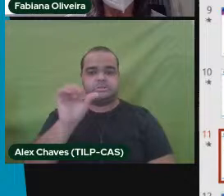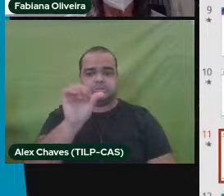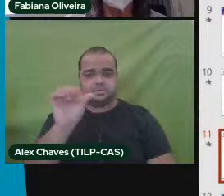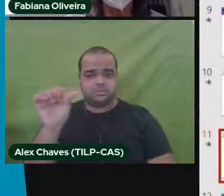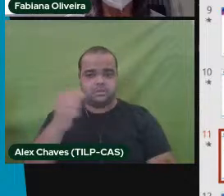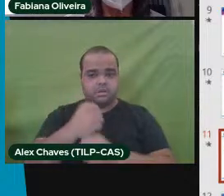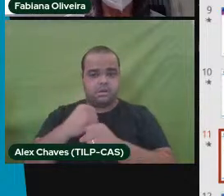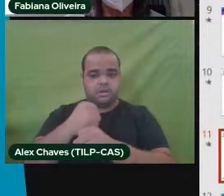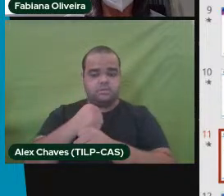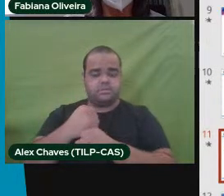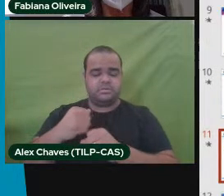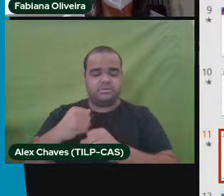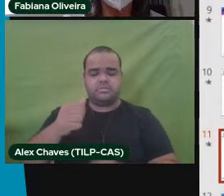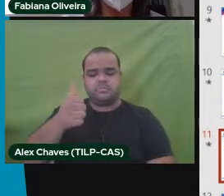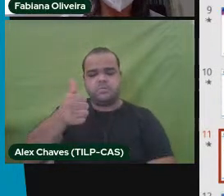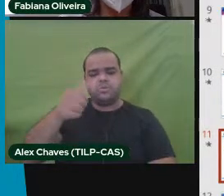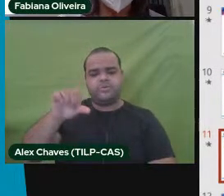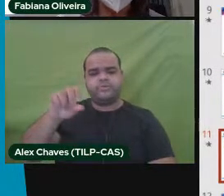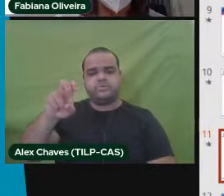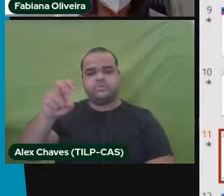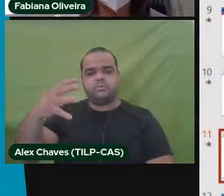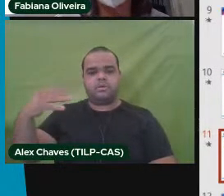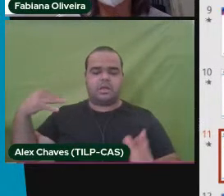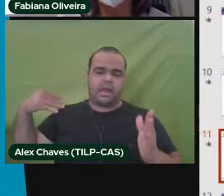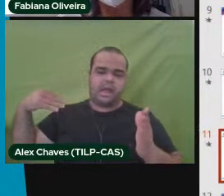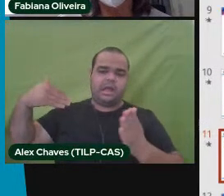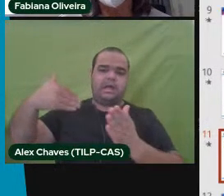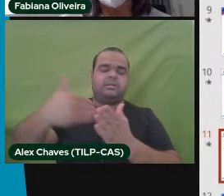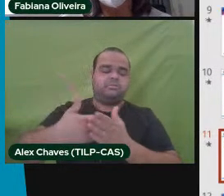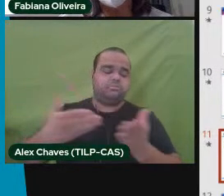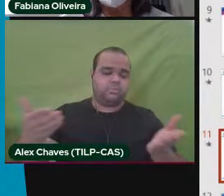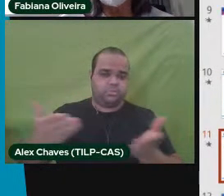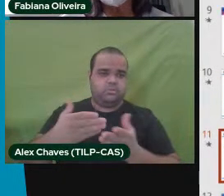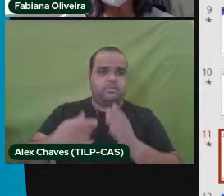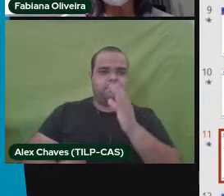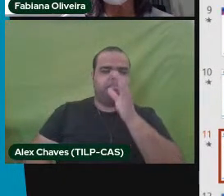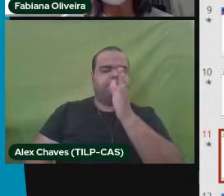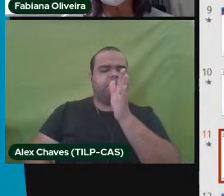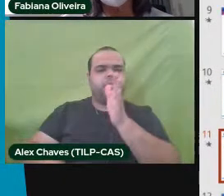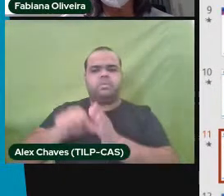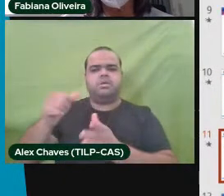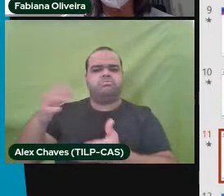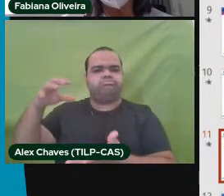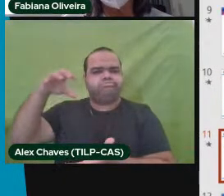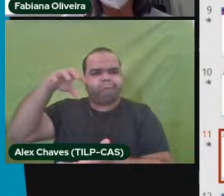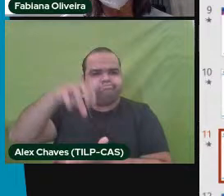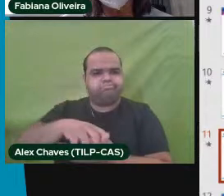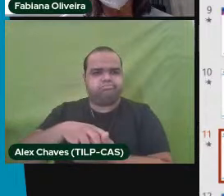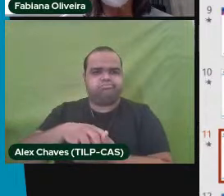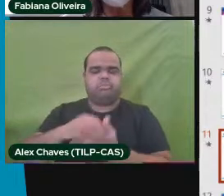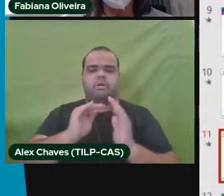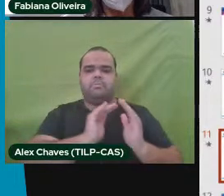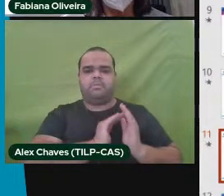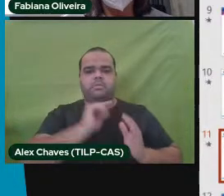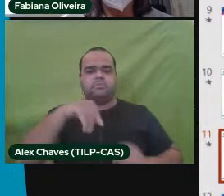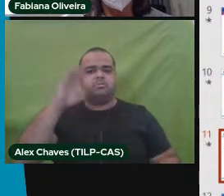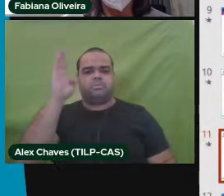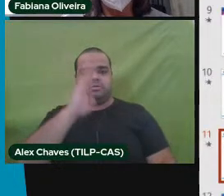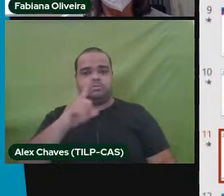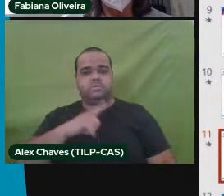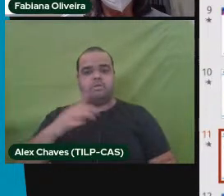desde 1954, data de fundação da primeira APAE no Brasil, ela já tem esse espírito de